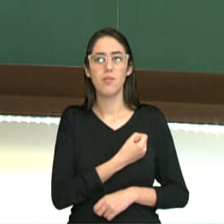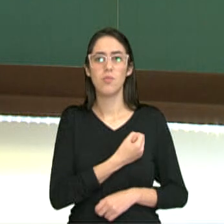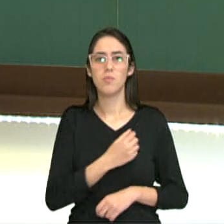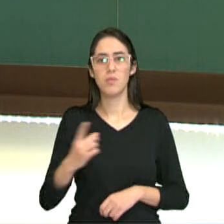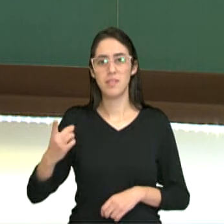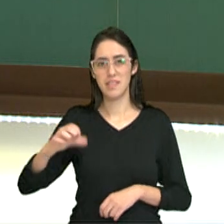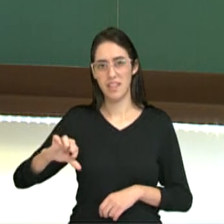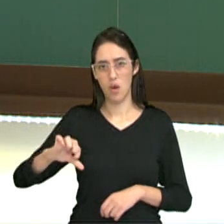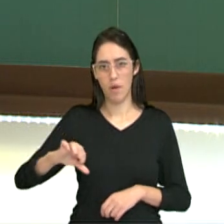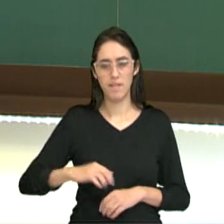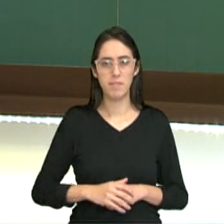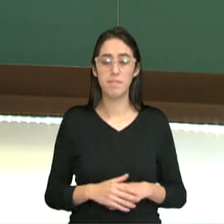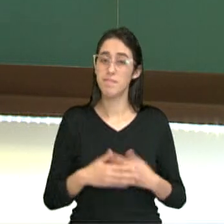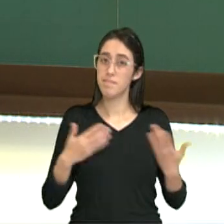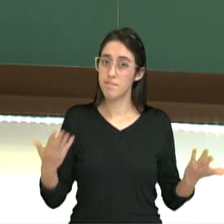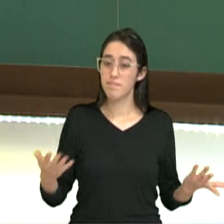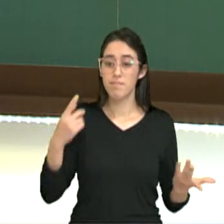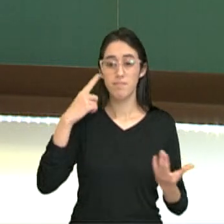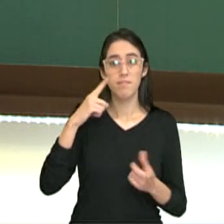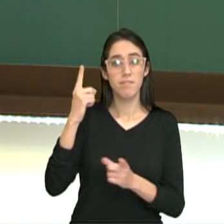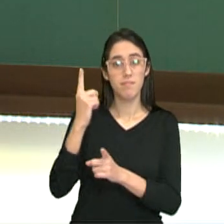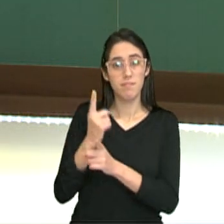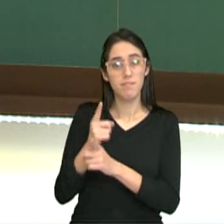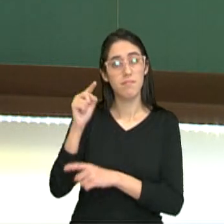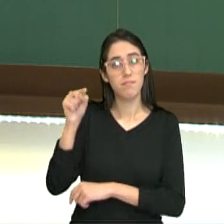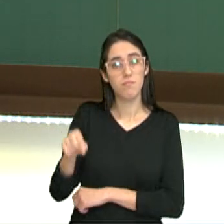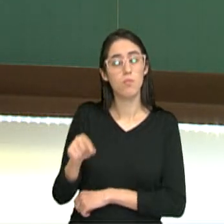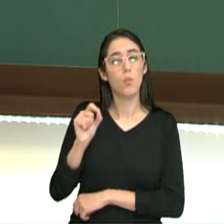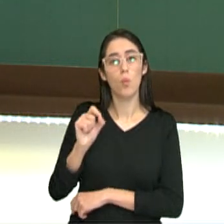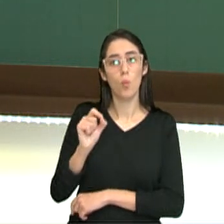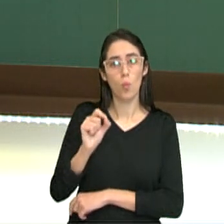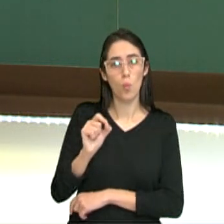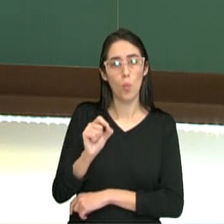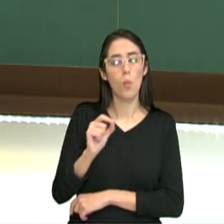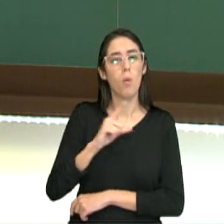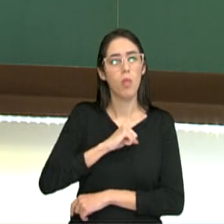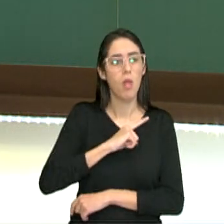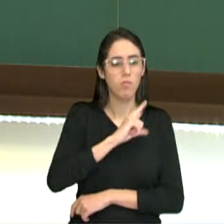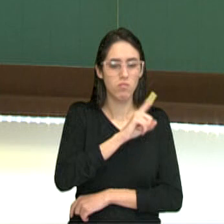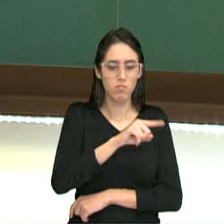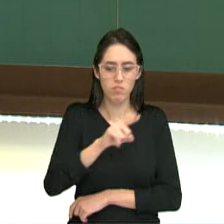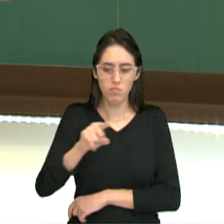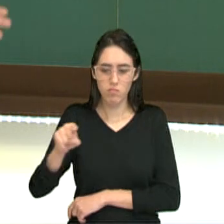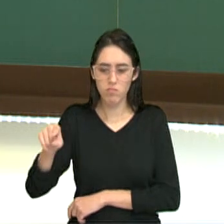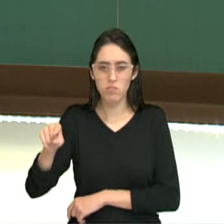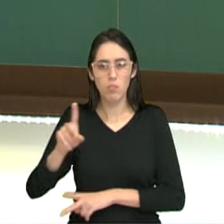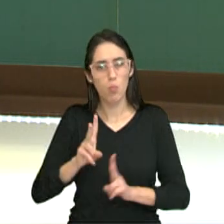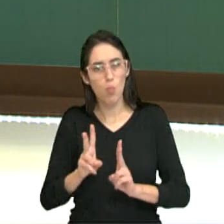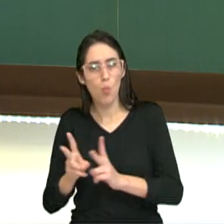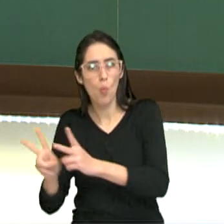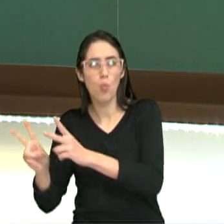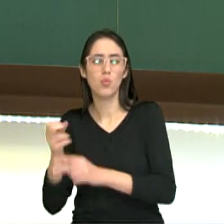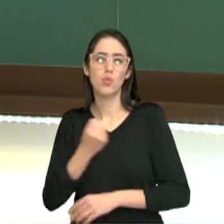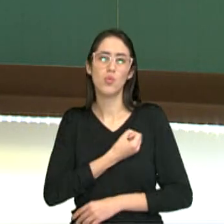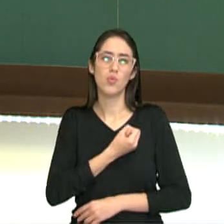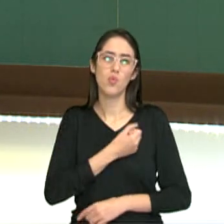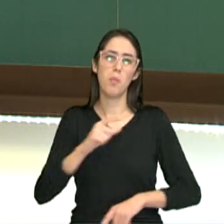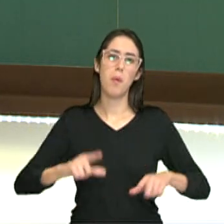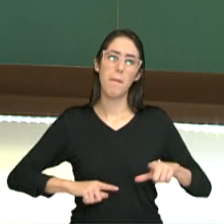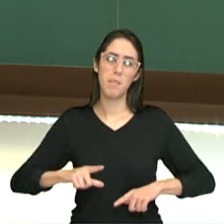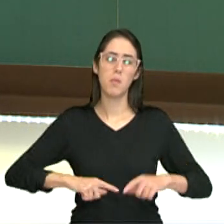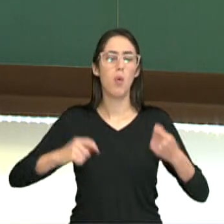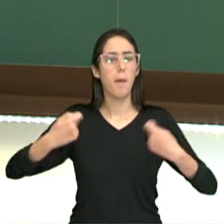19. Então, nós descobrimos aqui nesse caso os termos seguintes, continuando a sequência dos números primos. É